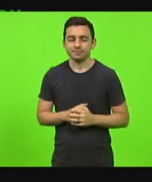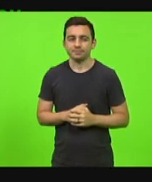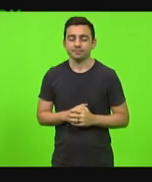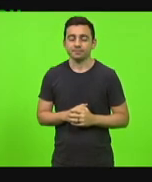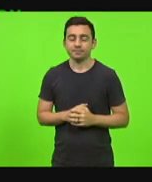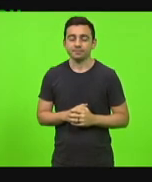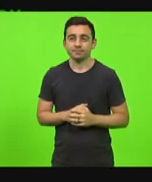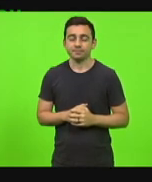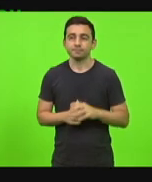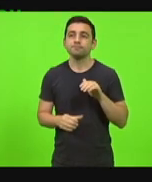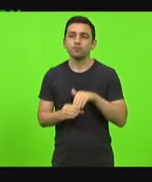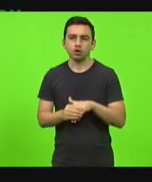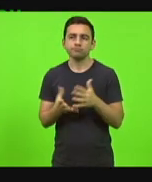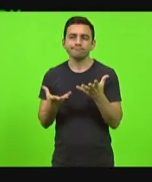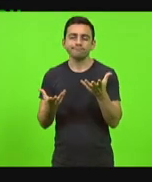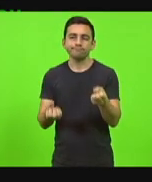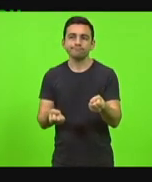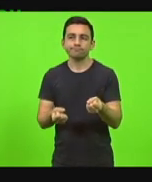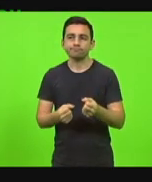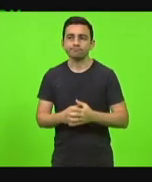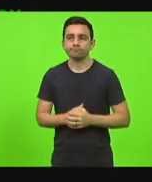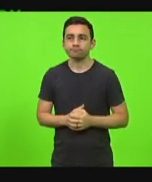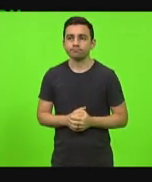Nosso voto é favorável, senhor presidente.